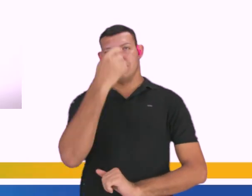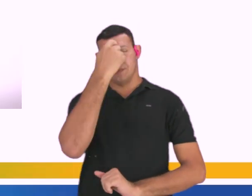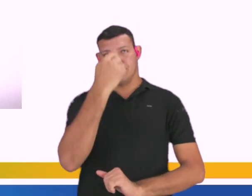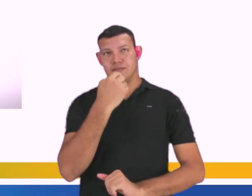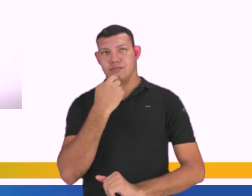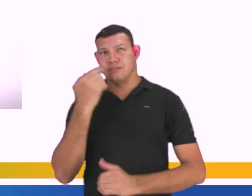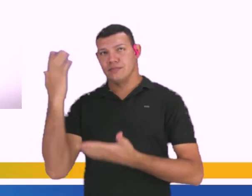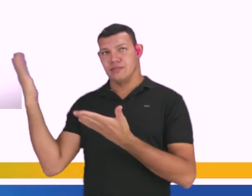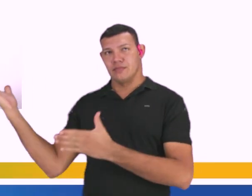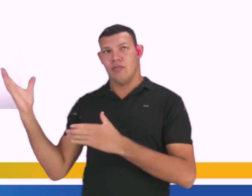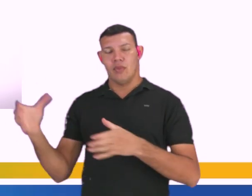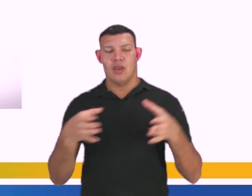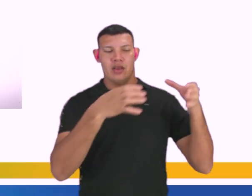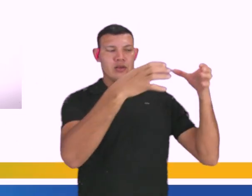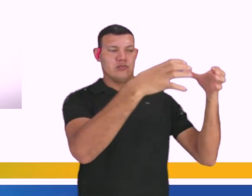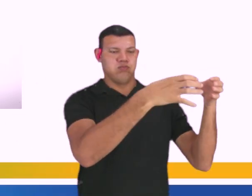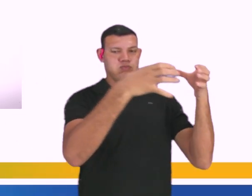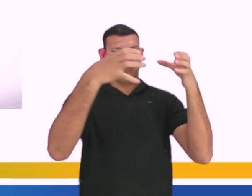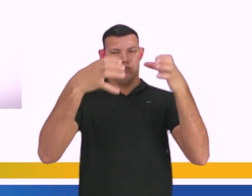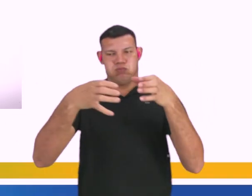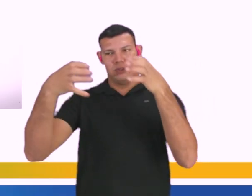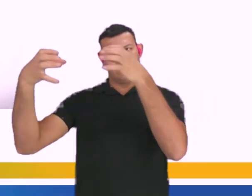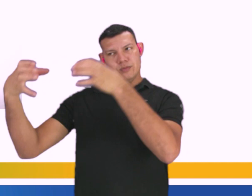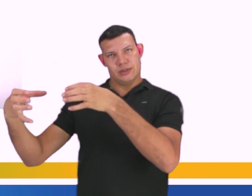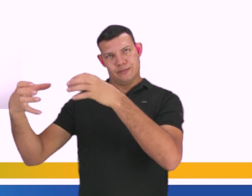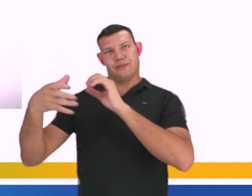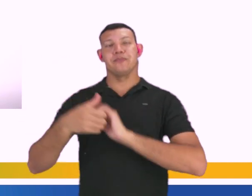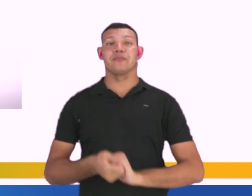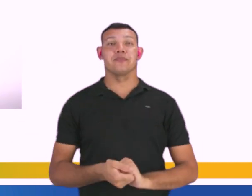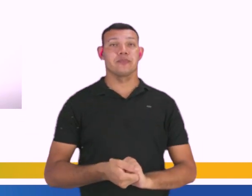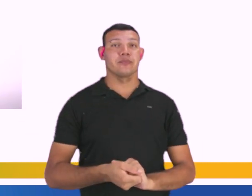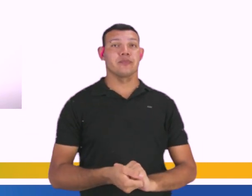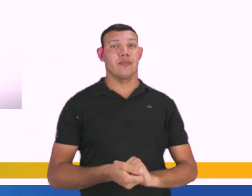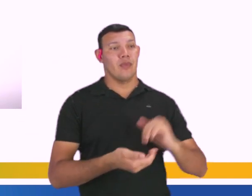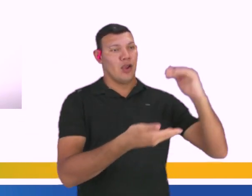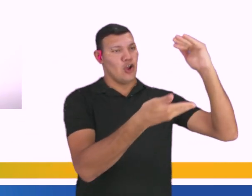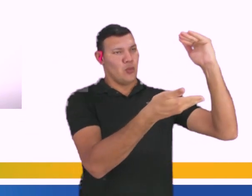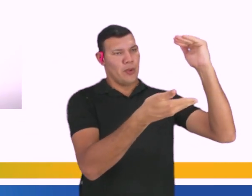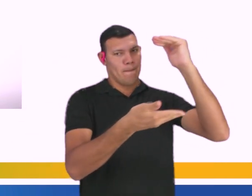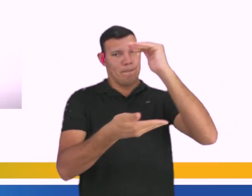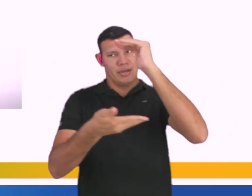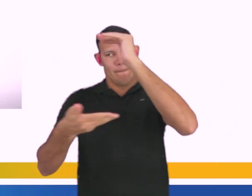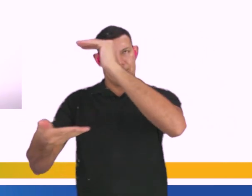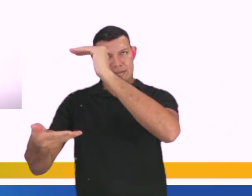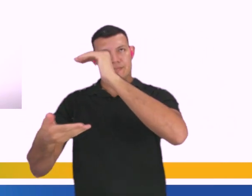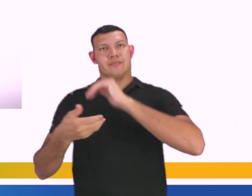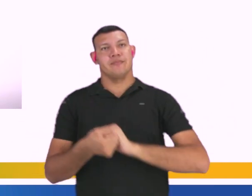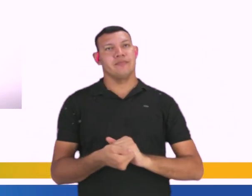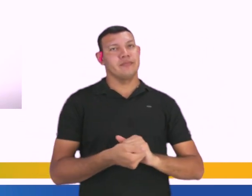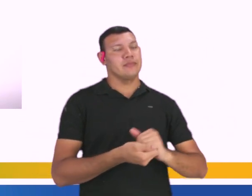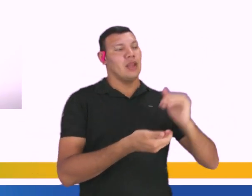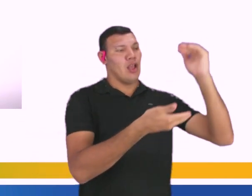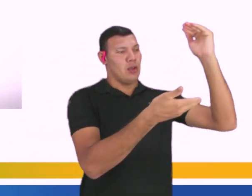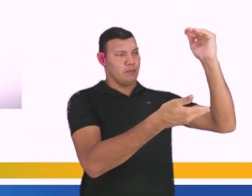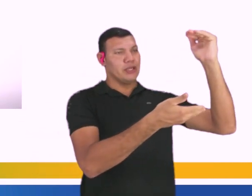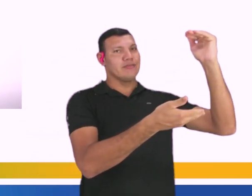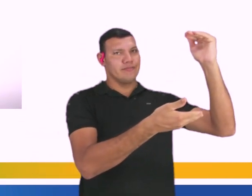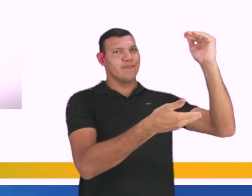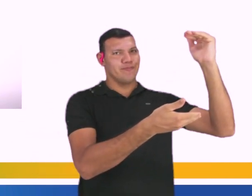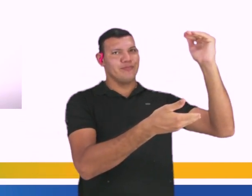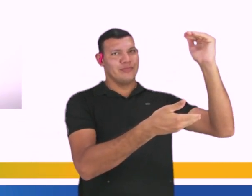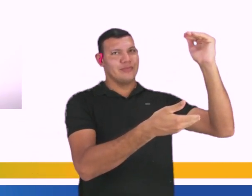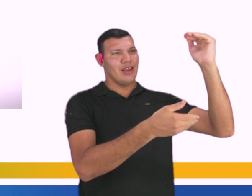Nós temos 3 blocos aí, e aí tu verifica que o primeiro está na parte de cima, na parte